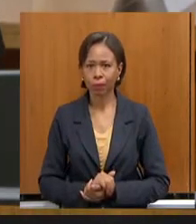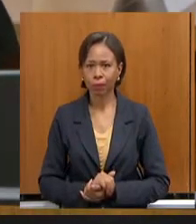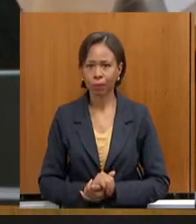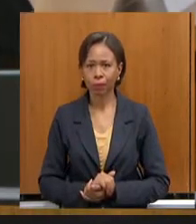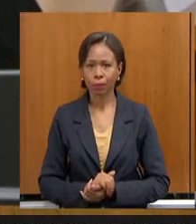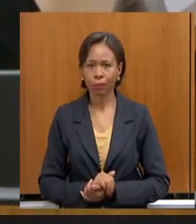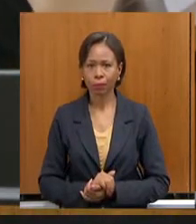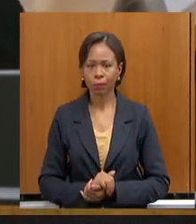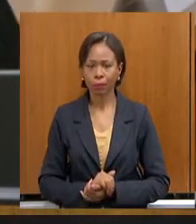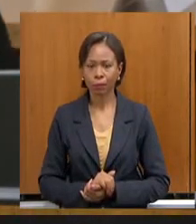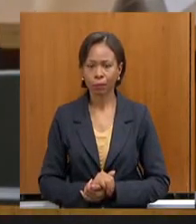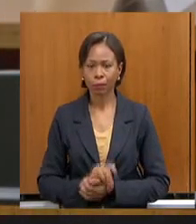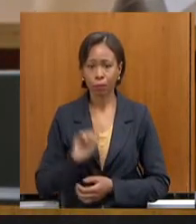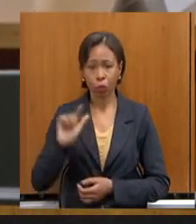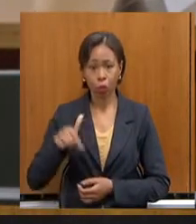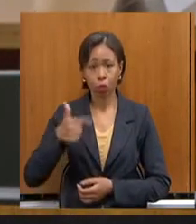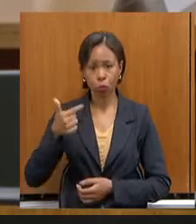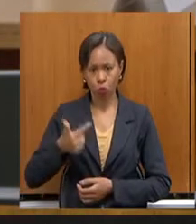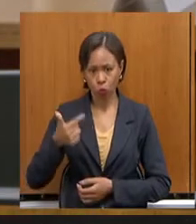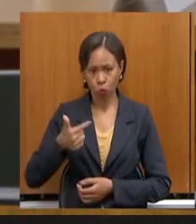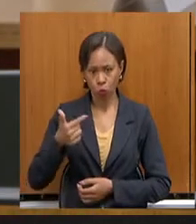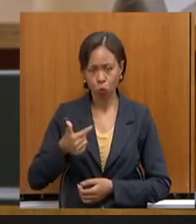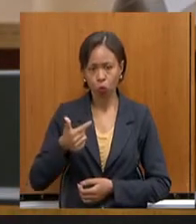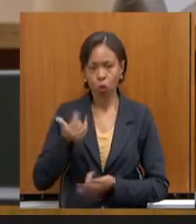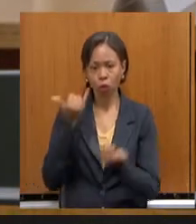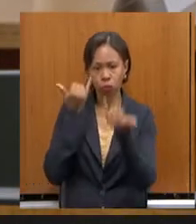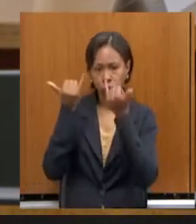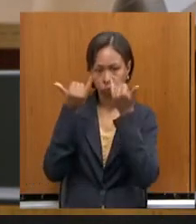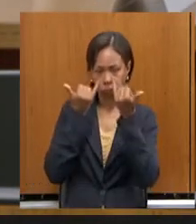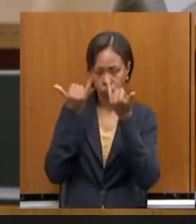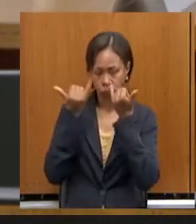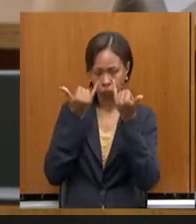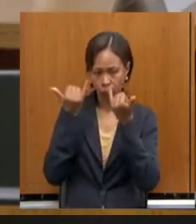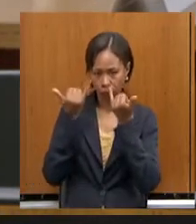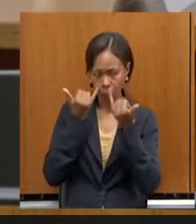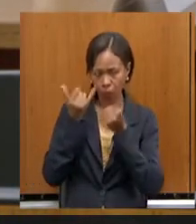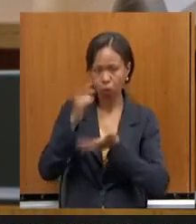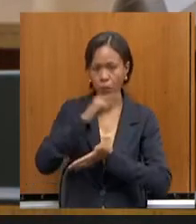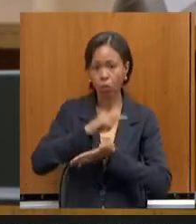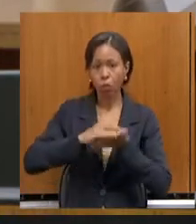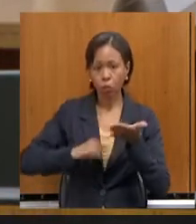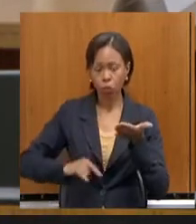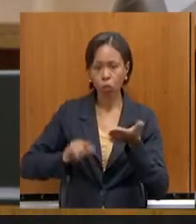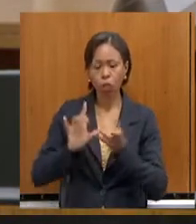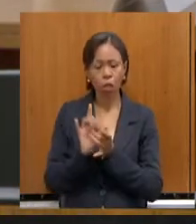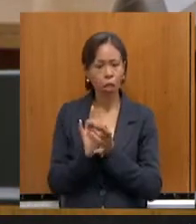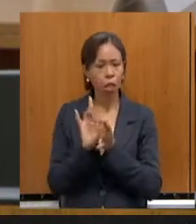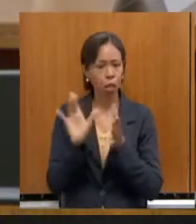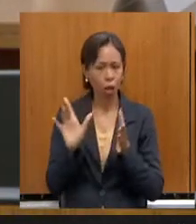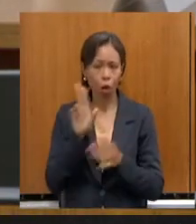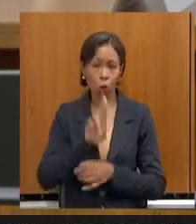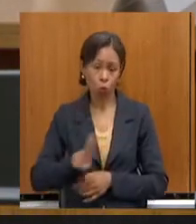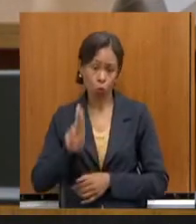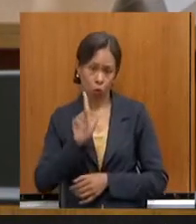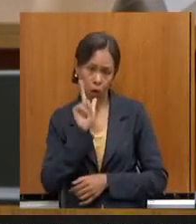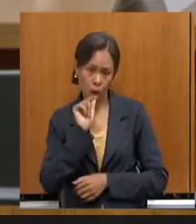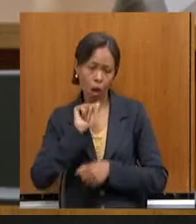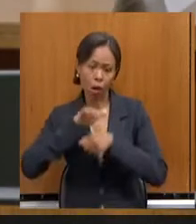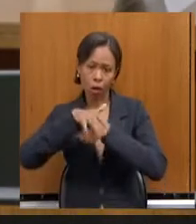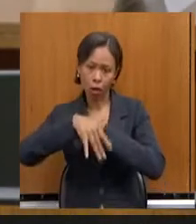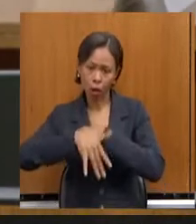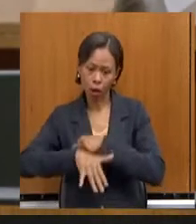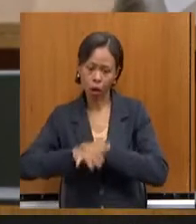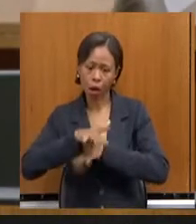e na sequência são os dados do partido da redução de passivo das outorgas de Direito de uso de recursos hídricos hoje de